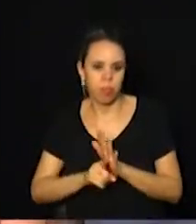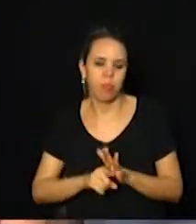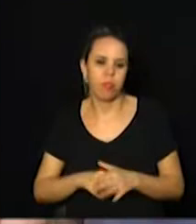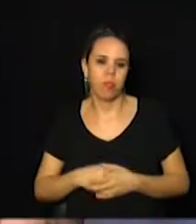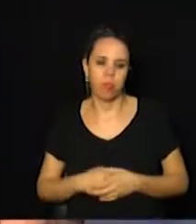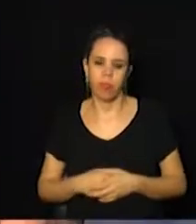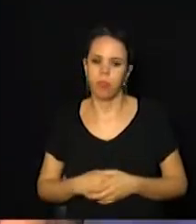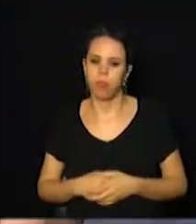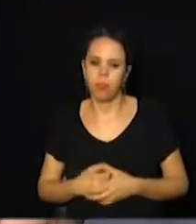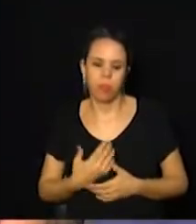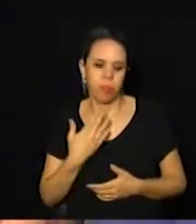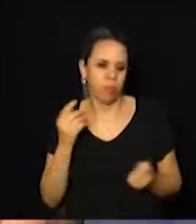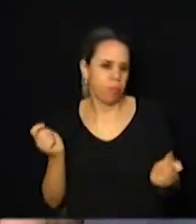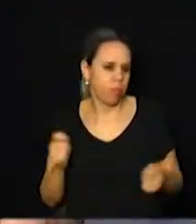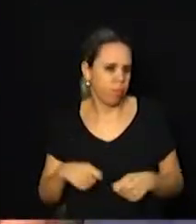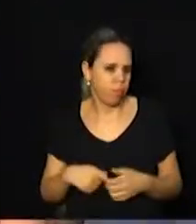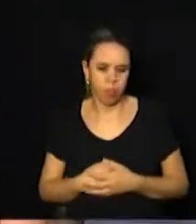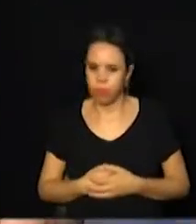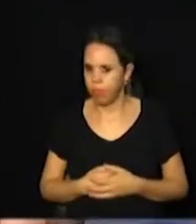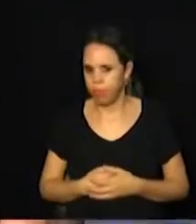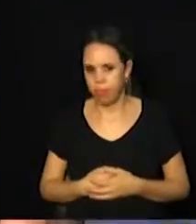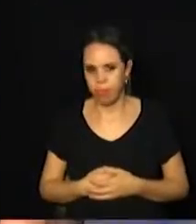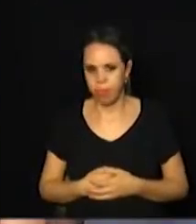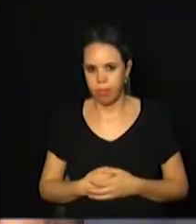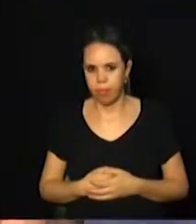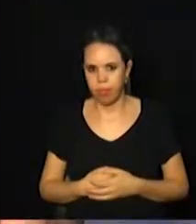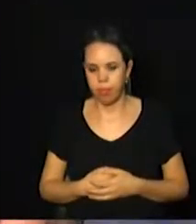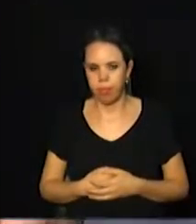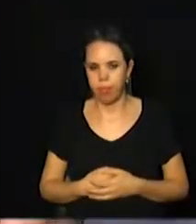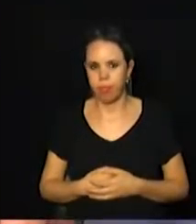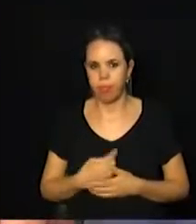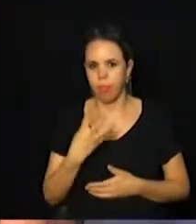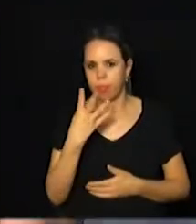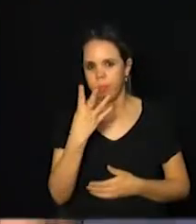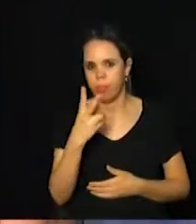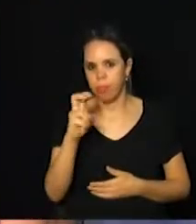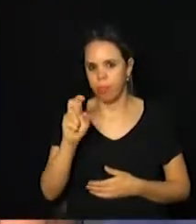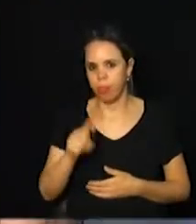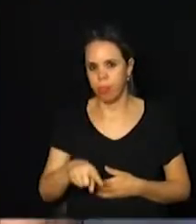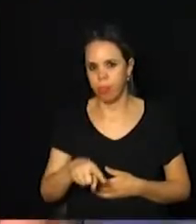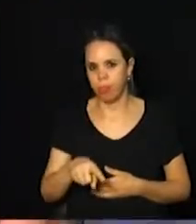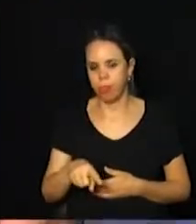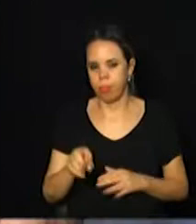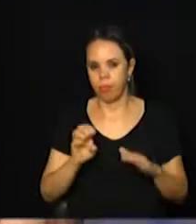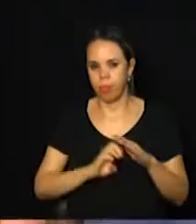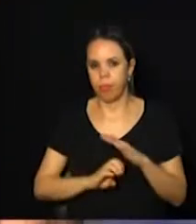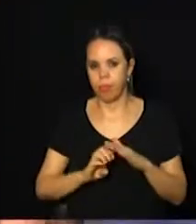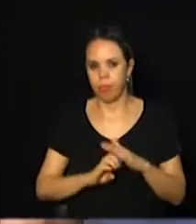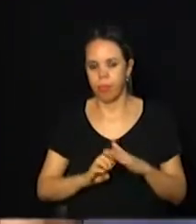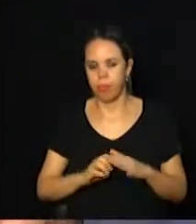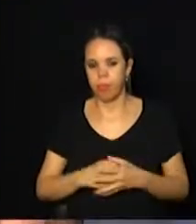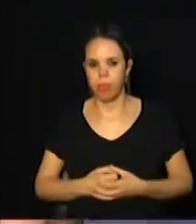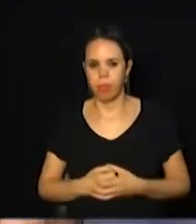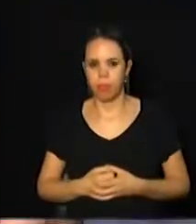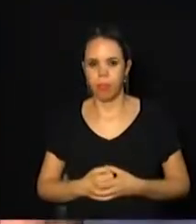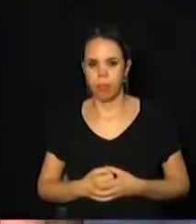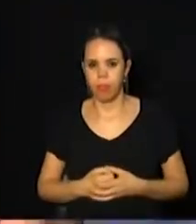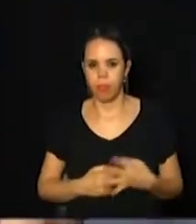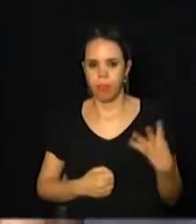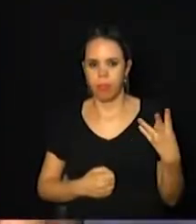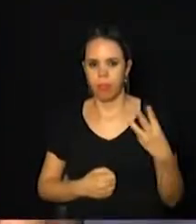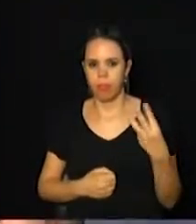os dados não é possível e mais dessas 45 mil pequenos médios e grande empresa